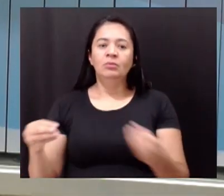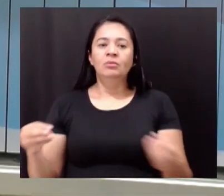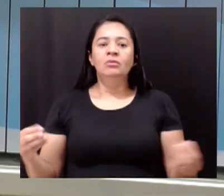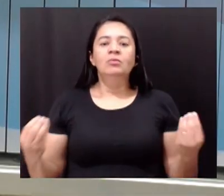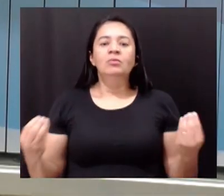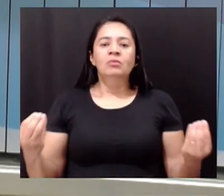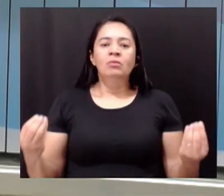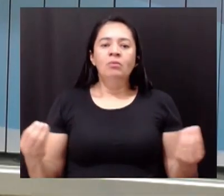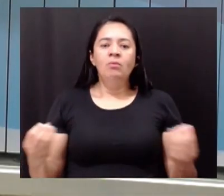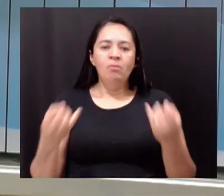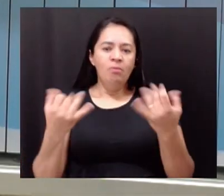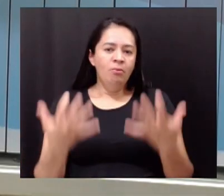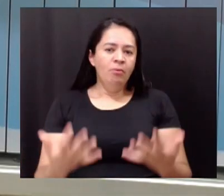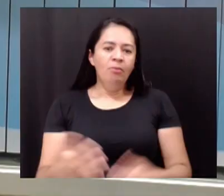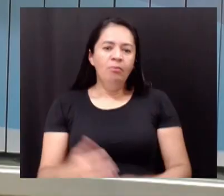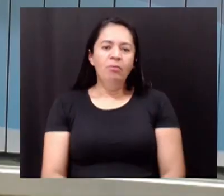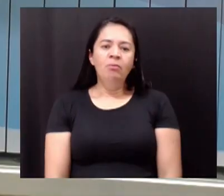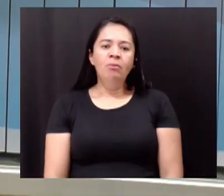funciona?